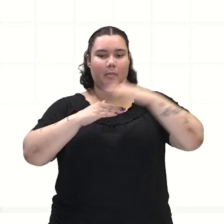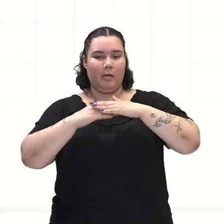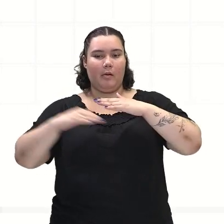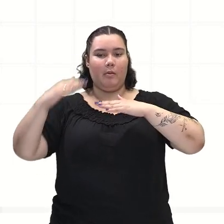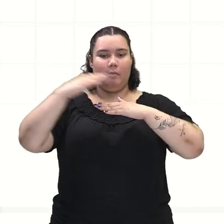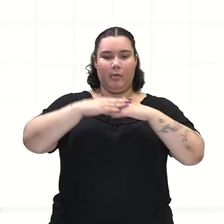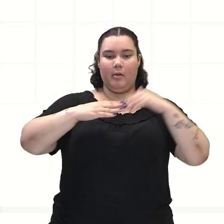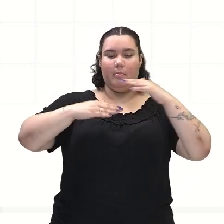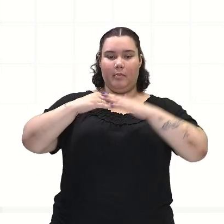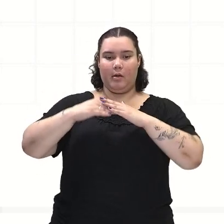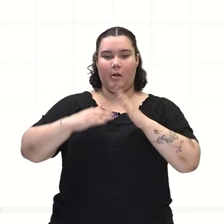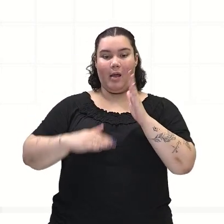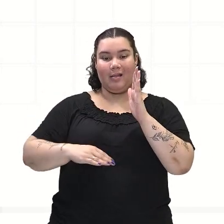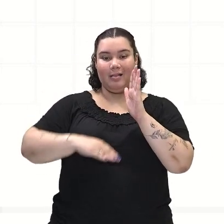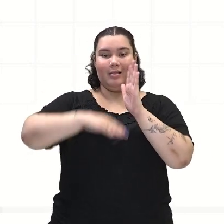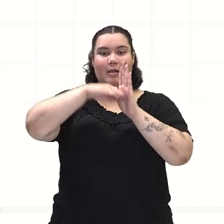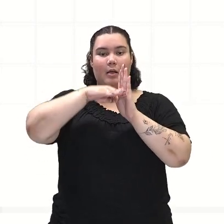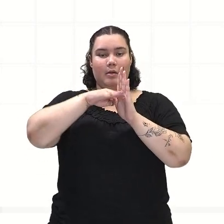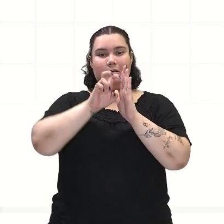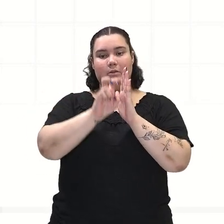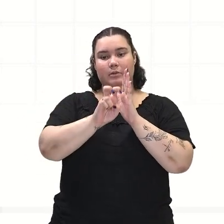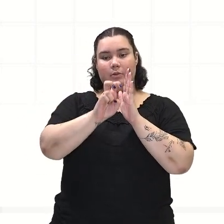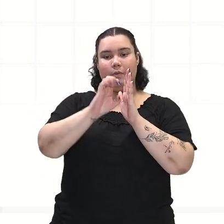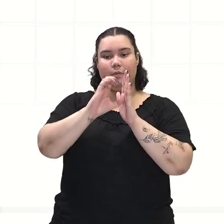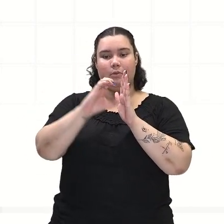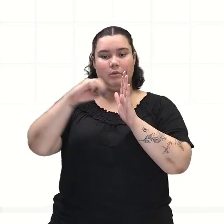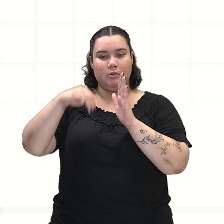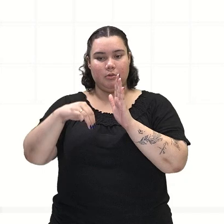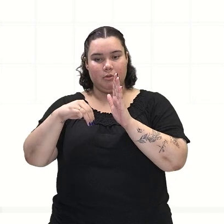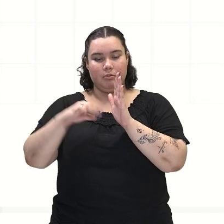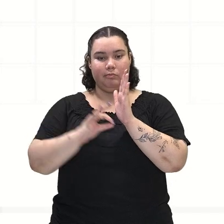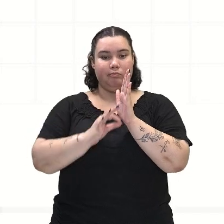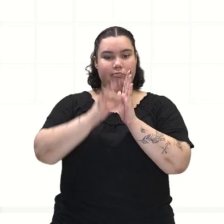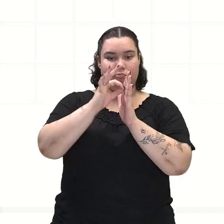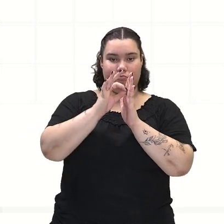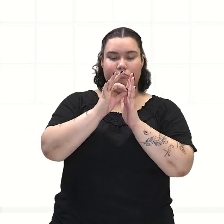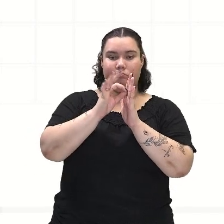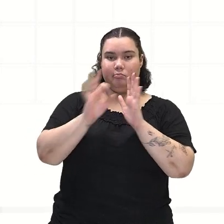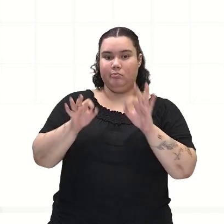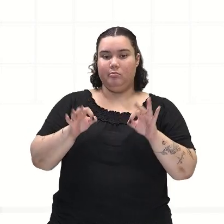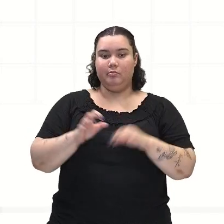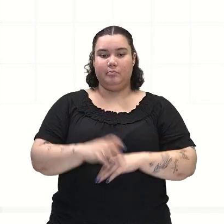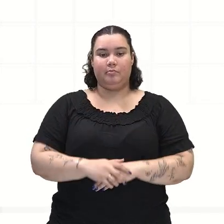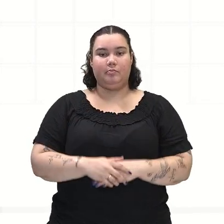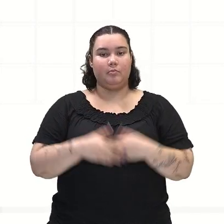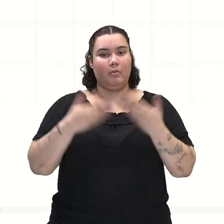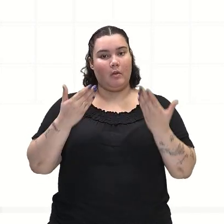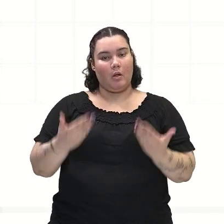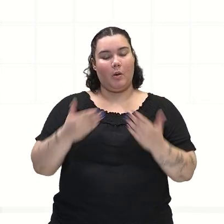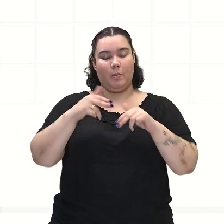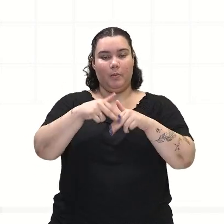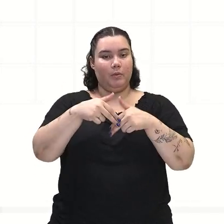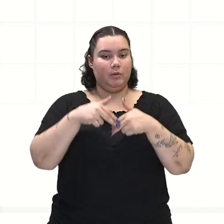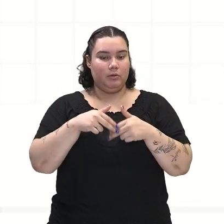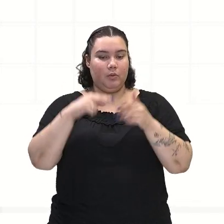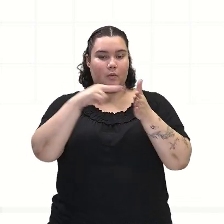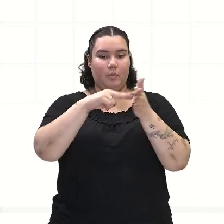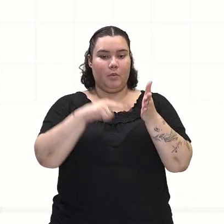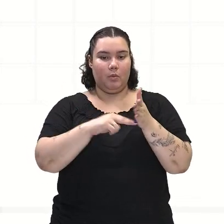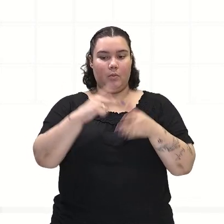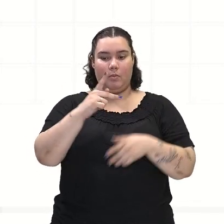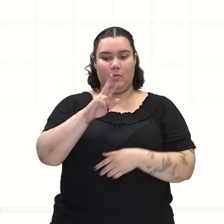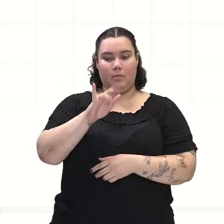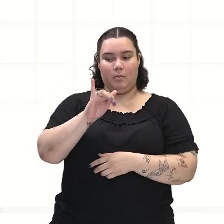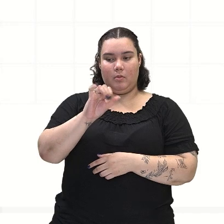também aqui, ó. Então, até chegar na altura de 5 centímetros. Por isso que no volume do prisma, eu